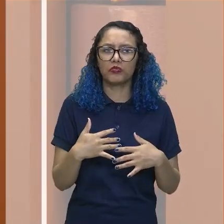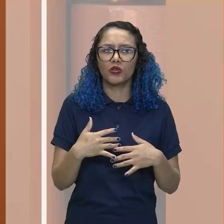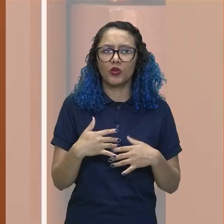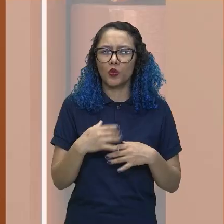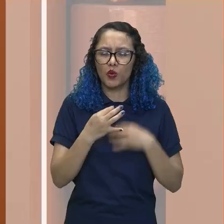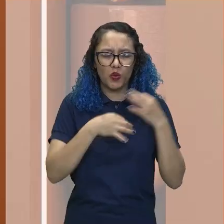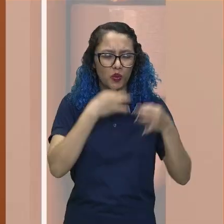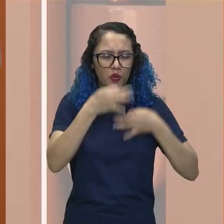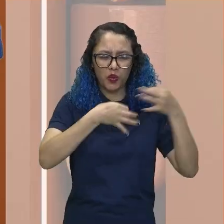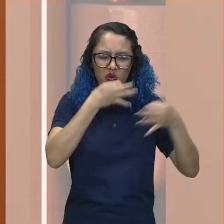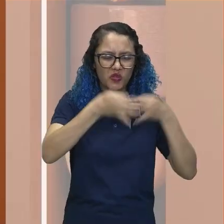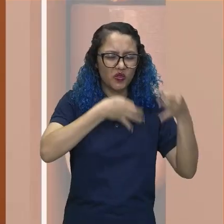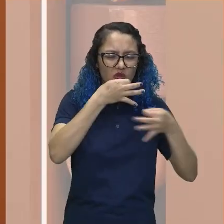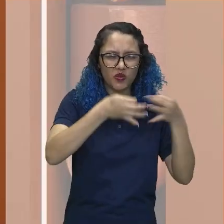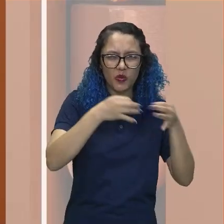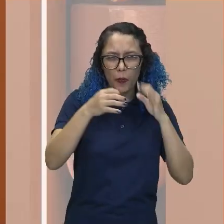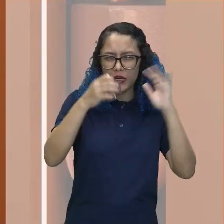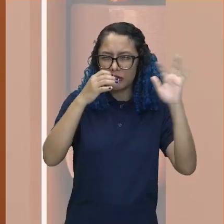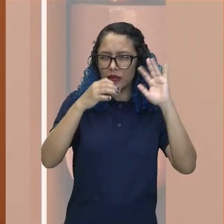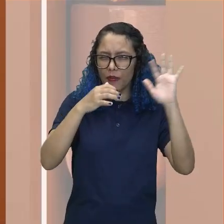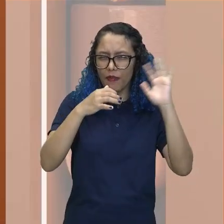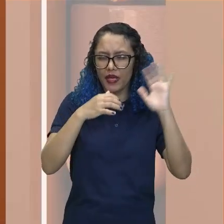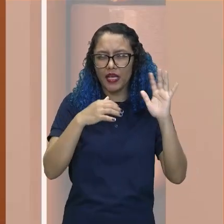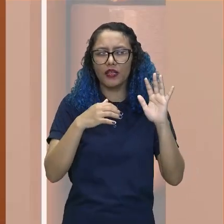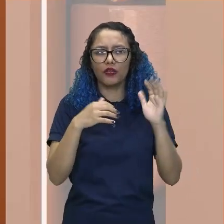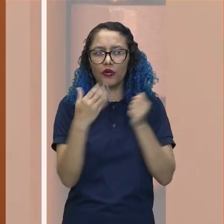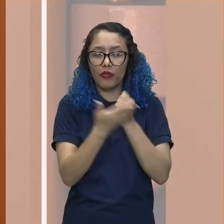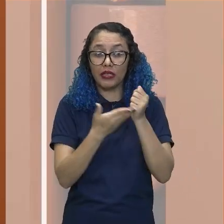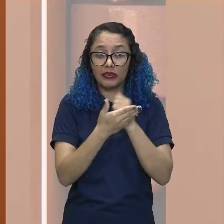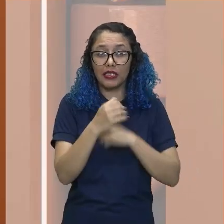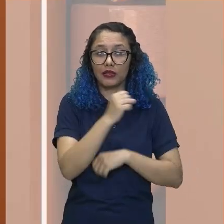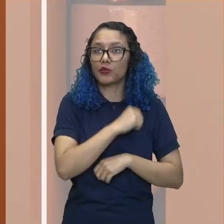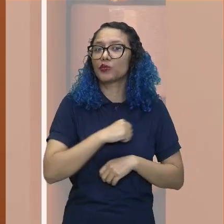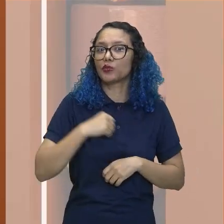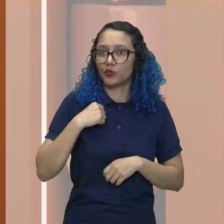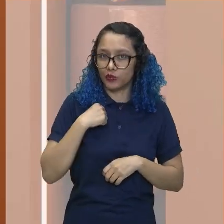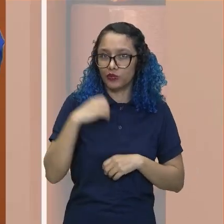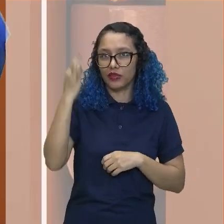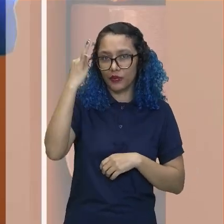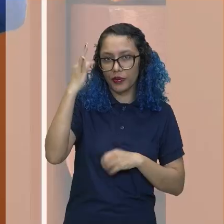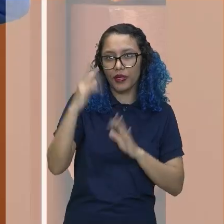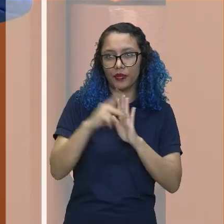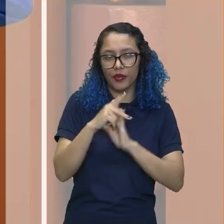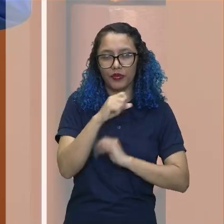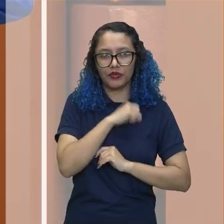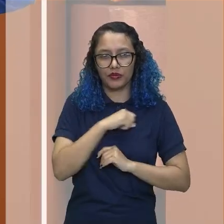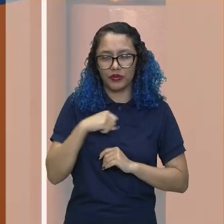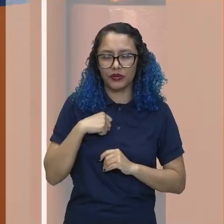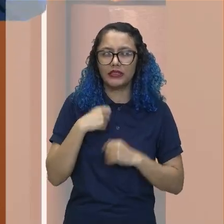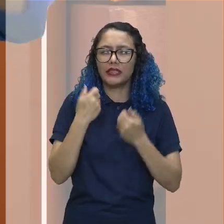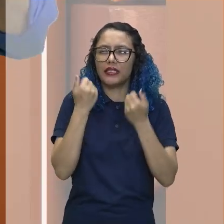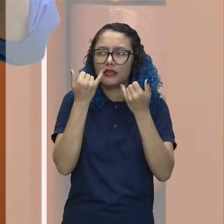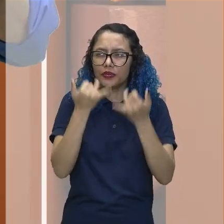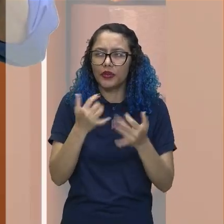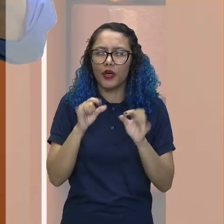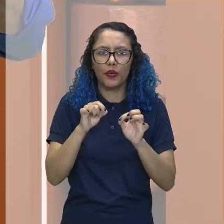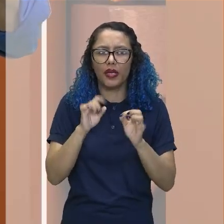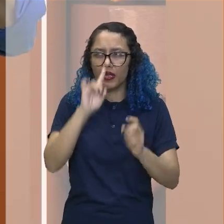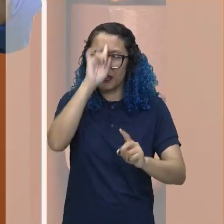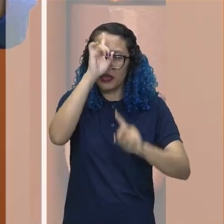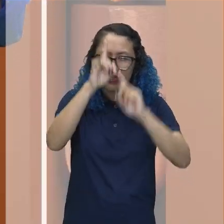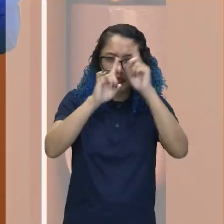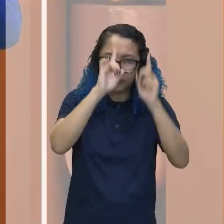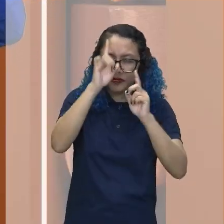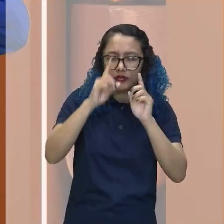esse pensamento filosófico que foi construído a partir de Sócrates. E dizendo que toda aquela criatividade